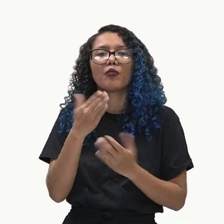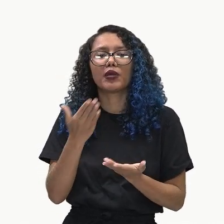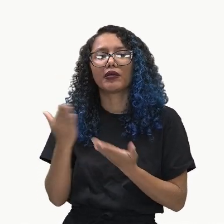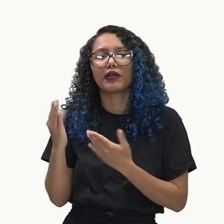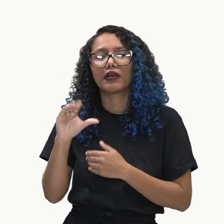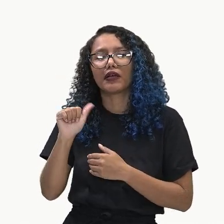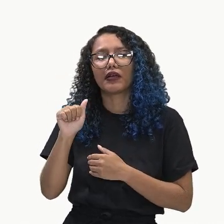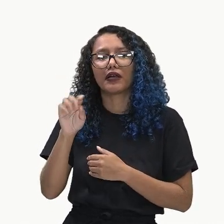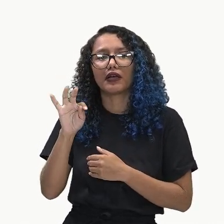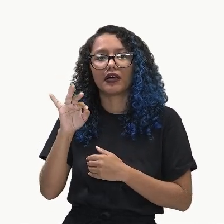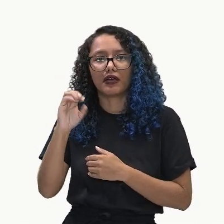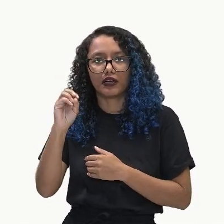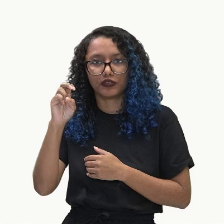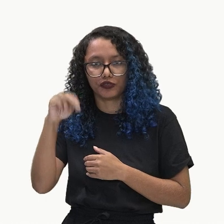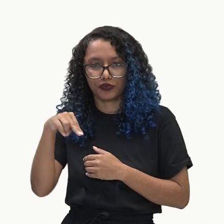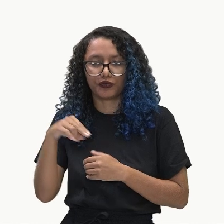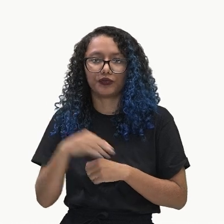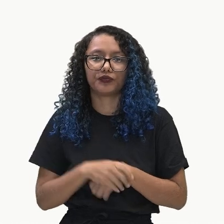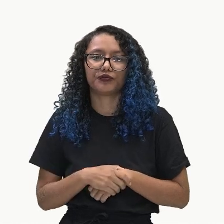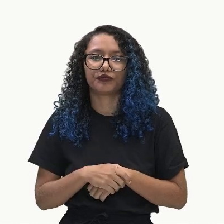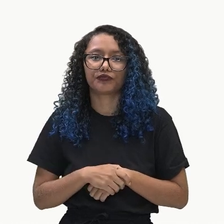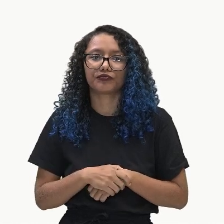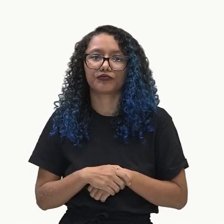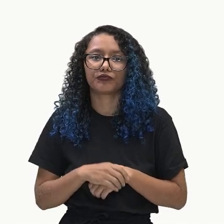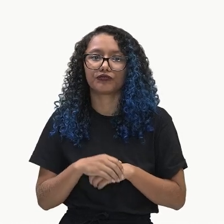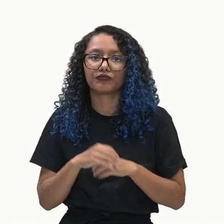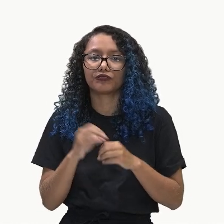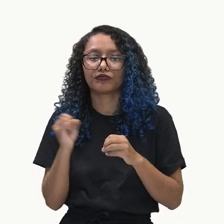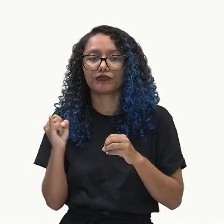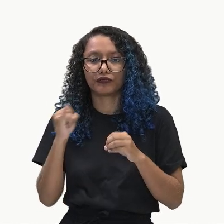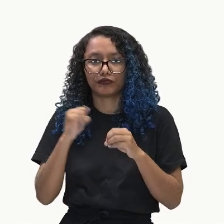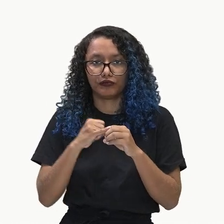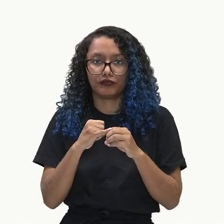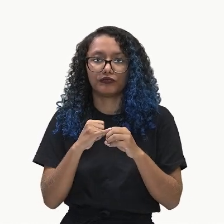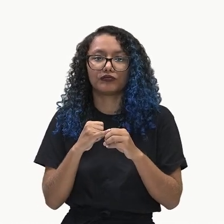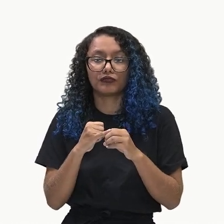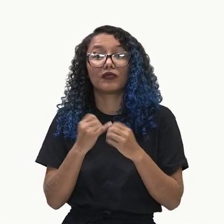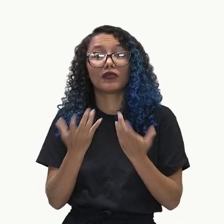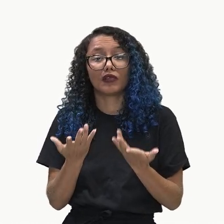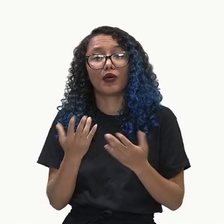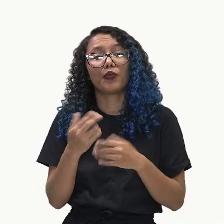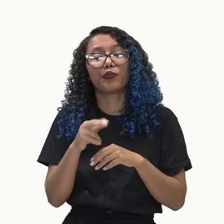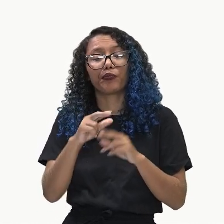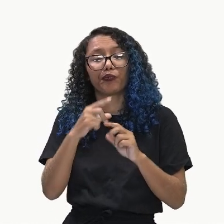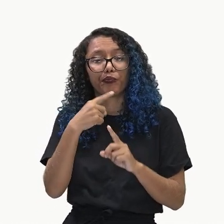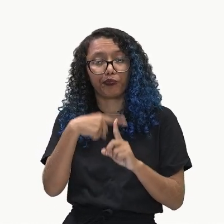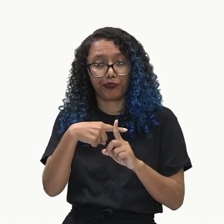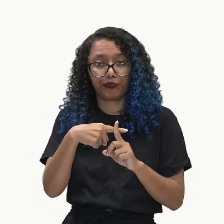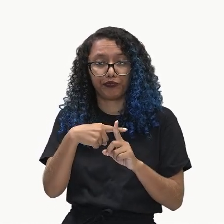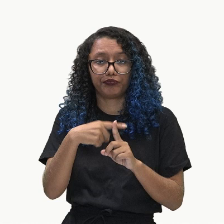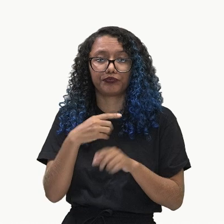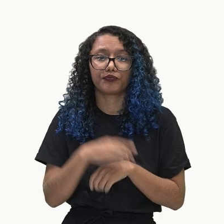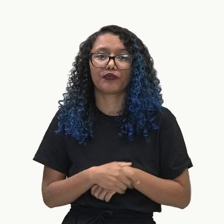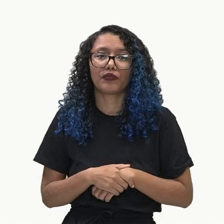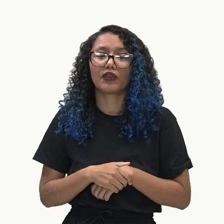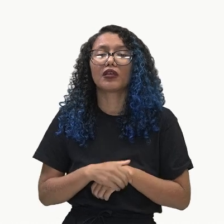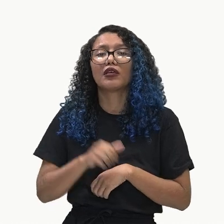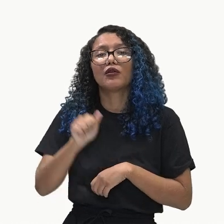Ele perde elétron, ele se torna um cátion e fica positivo. E o ânion,